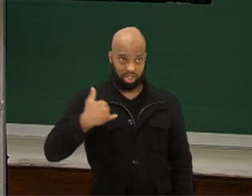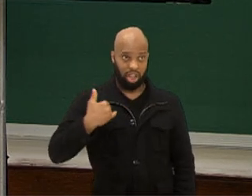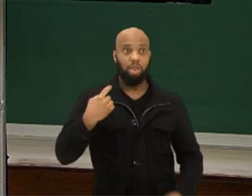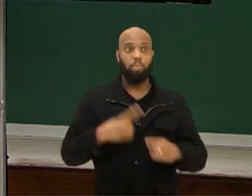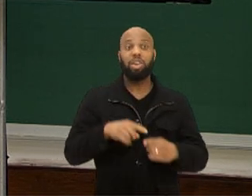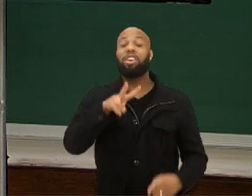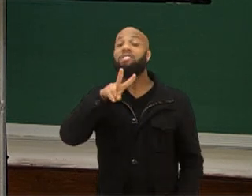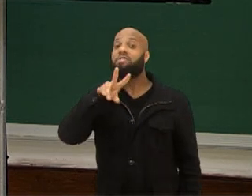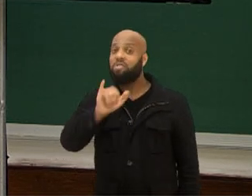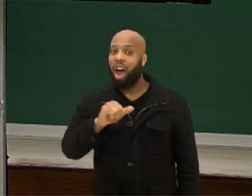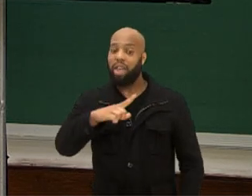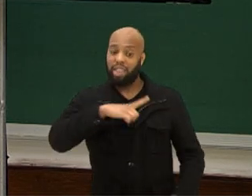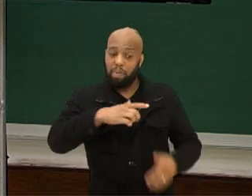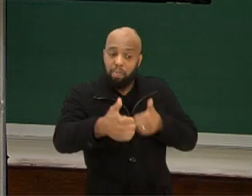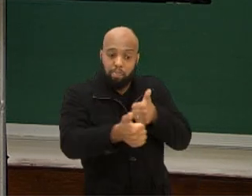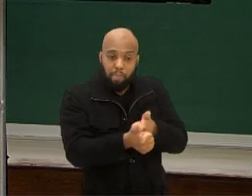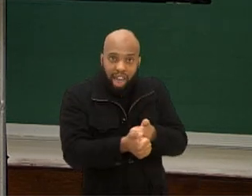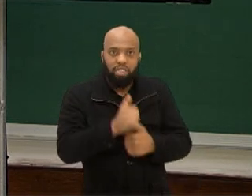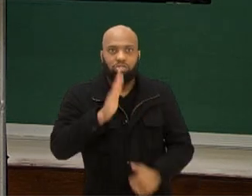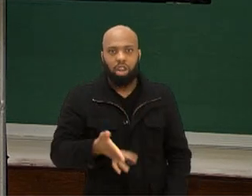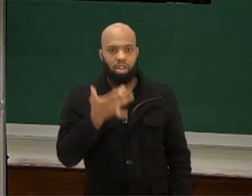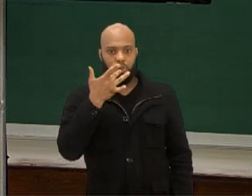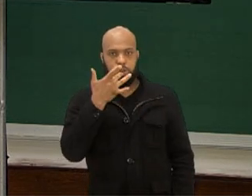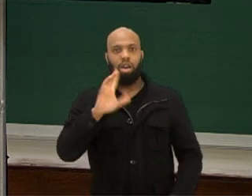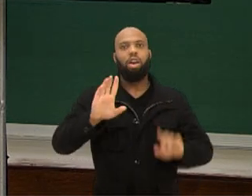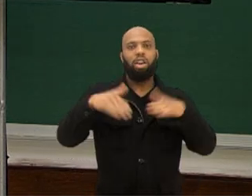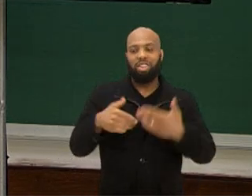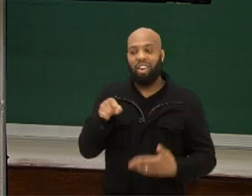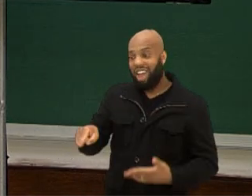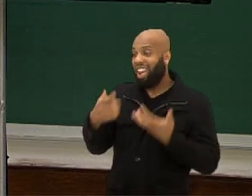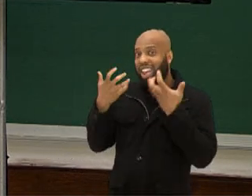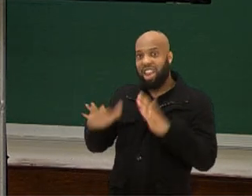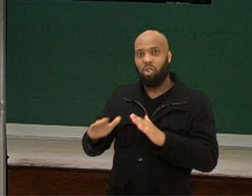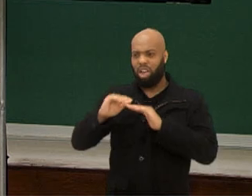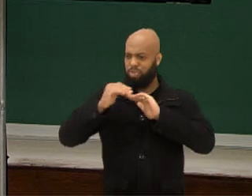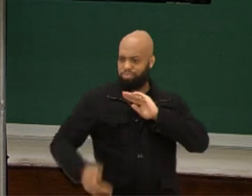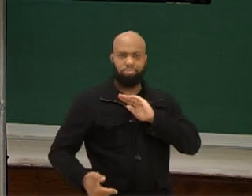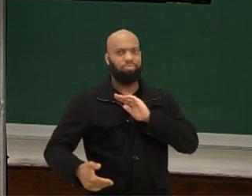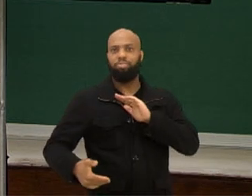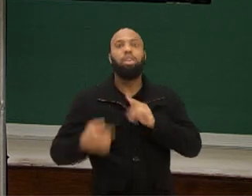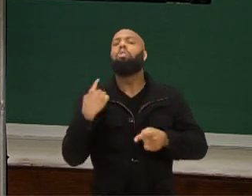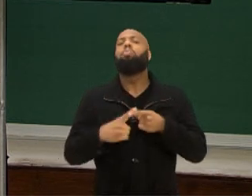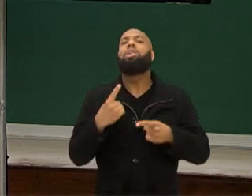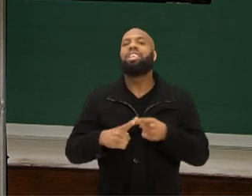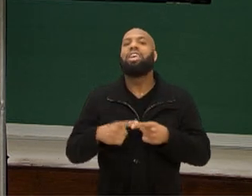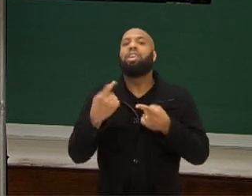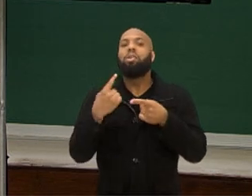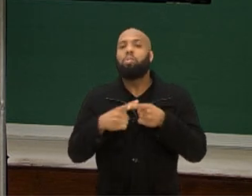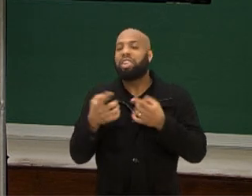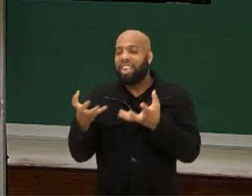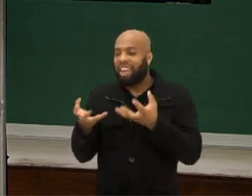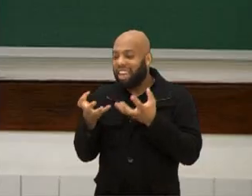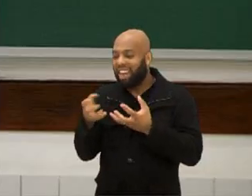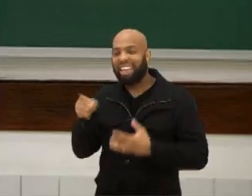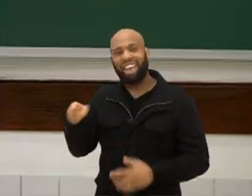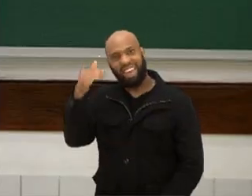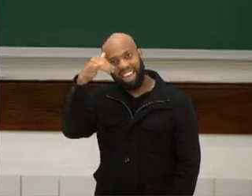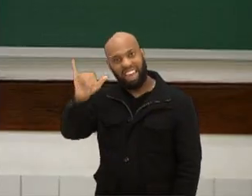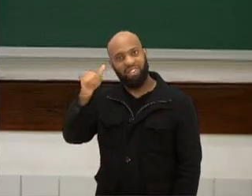um indicativo que ela está muito próxima disso, certo? E ela não concorda. Por que ela não concorda? Porque ela quer evitar